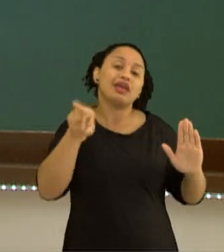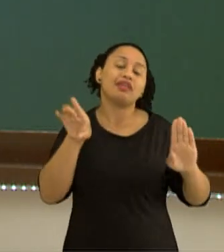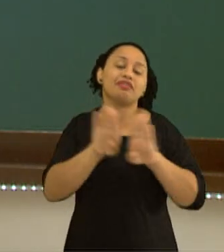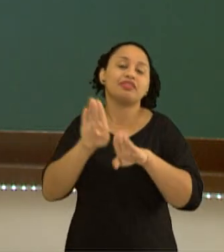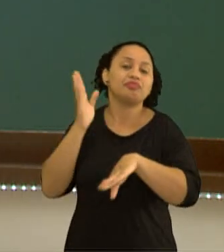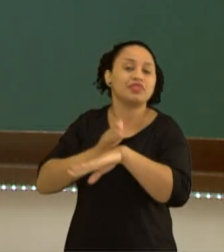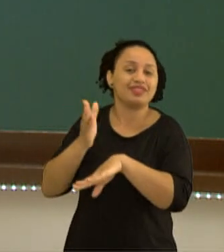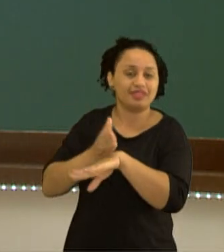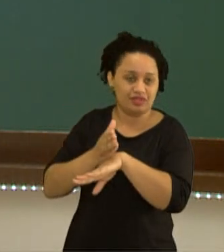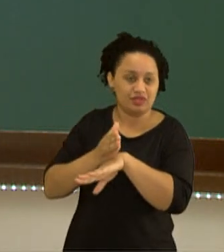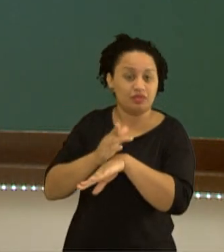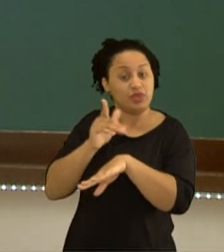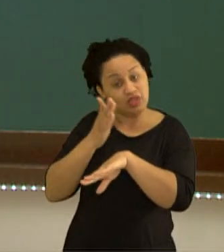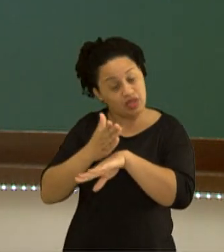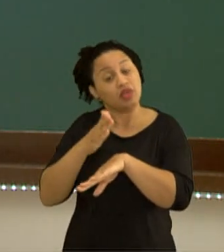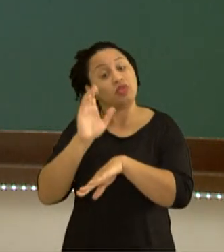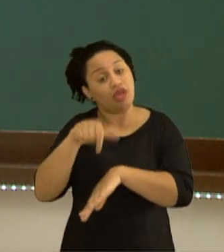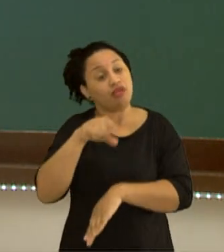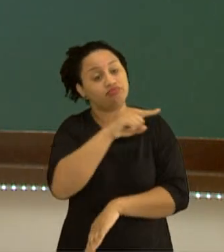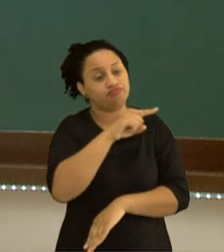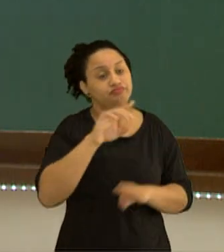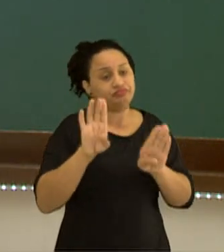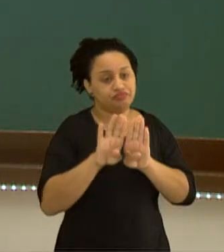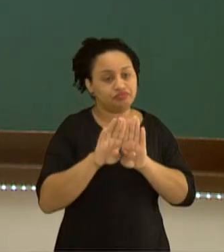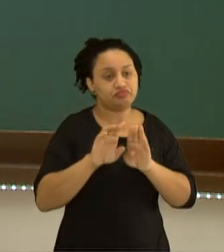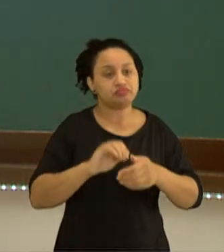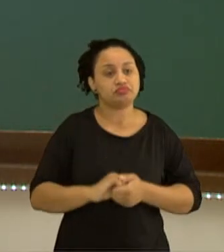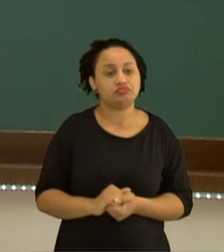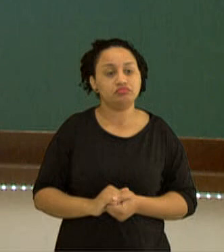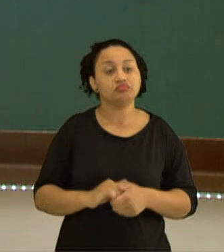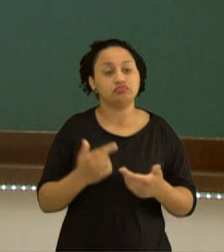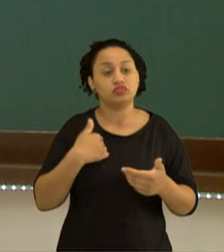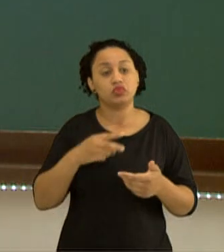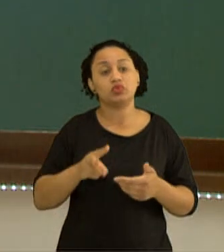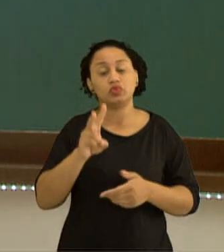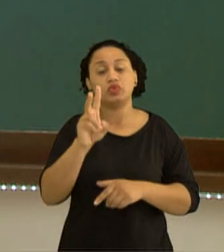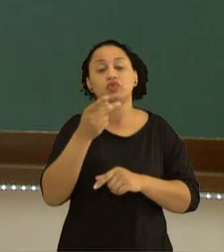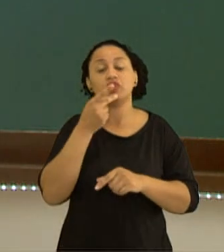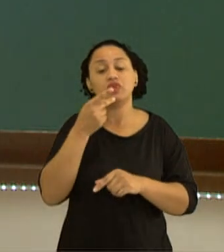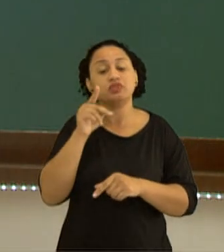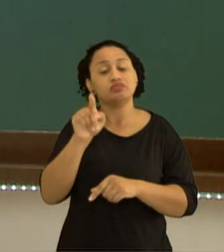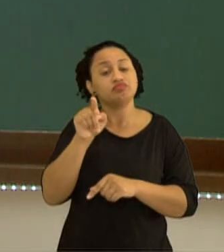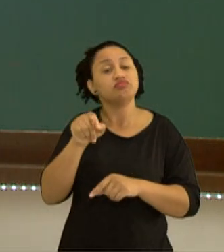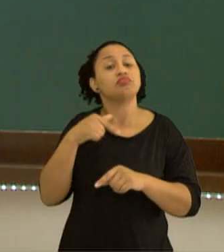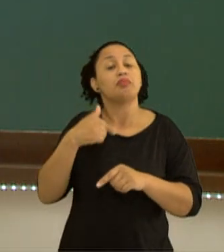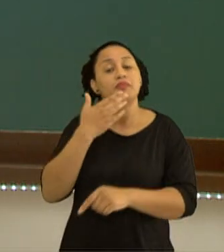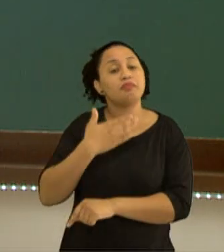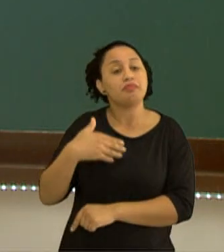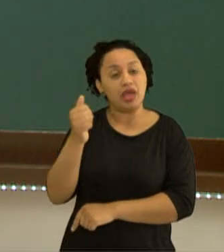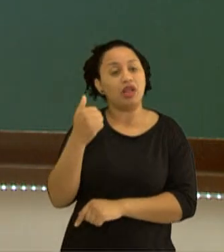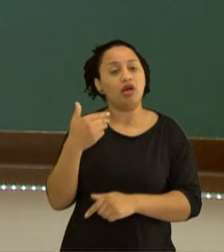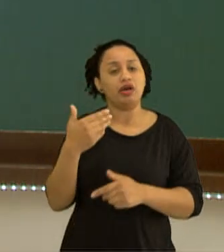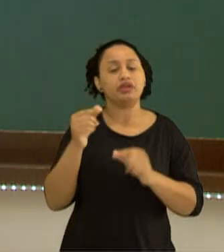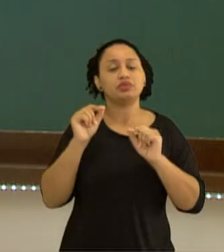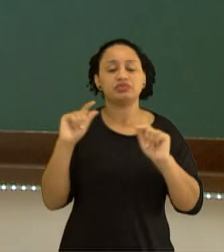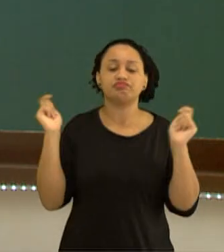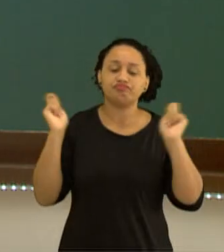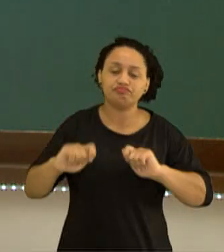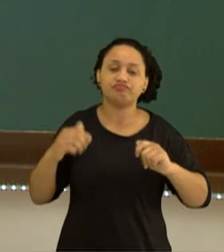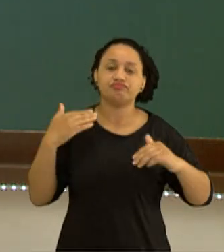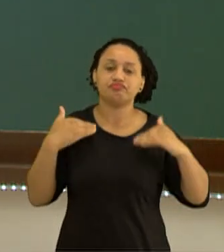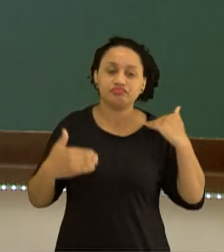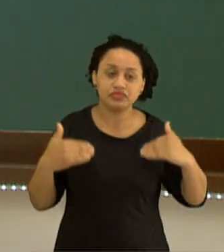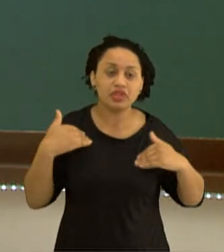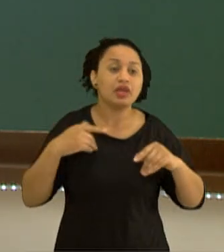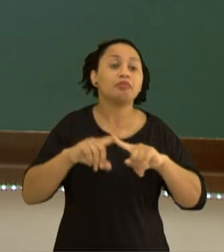físico. Dando sequência, né? Nós falamos aqui que o exercício físico ele melhora as aptidões físicas, mas não explica o que